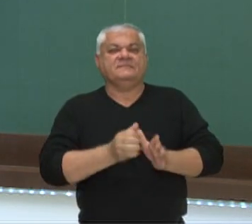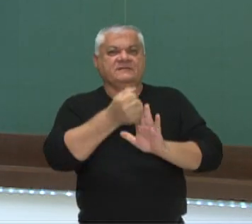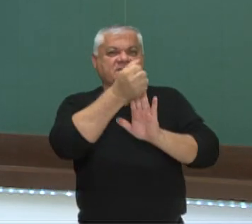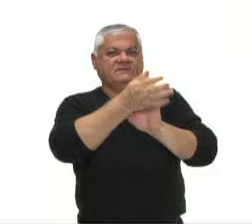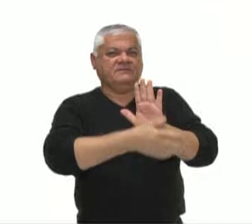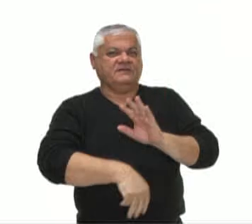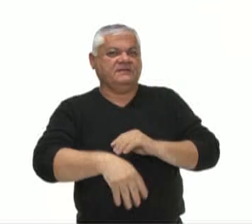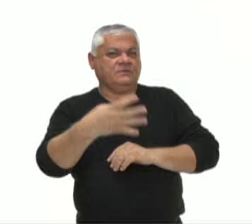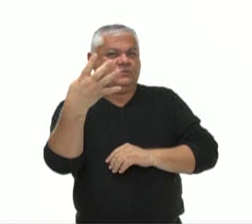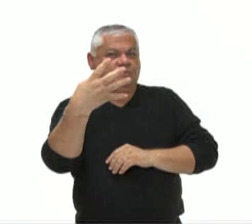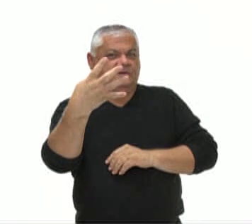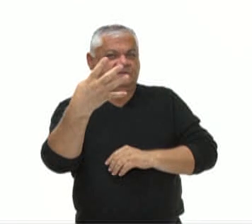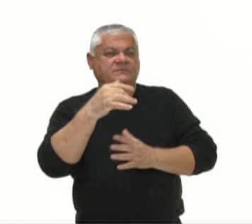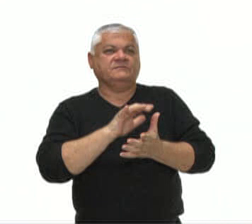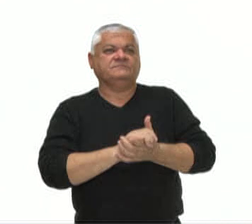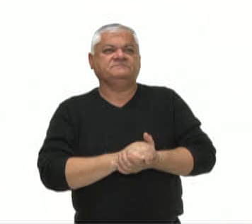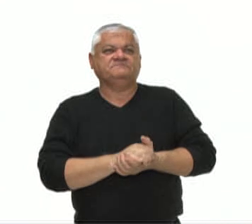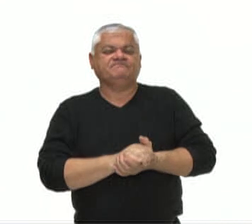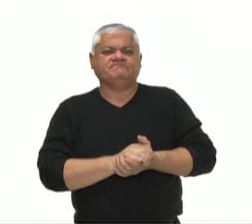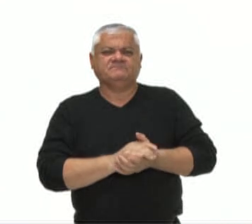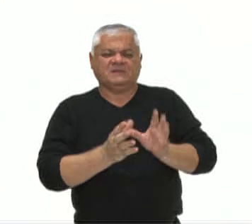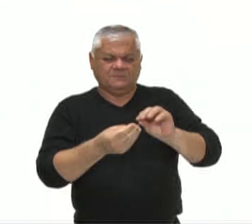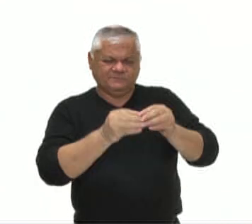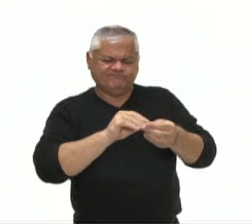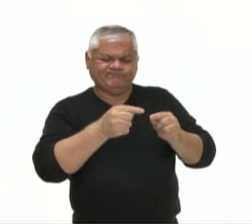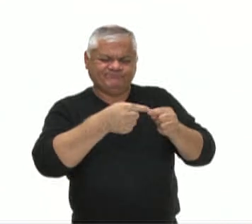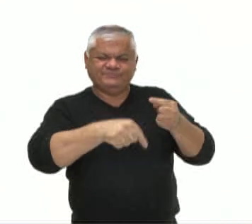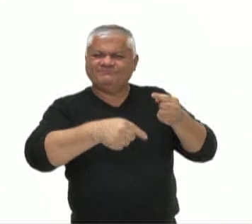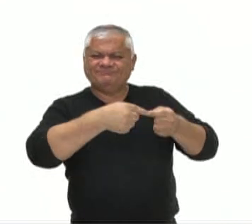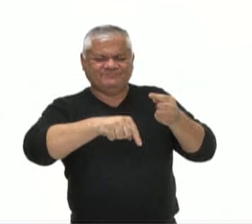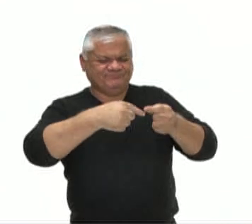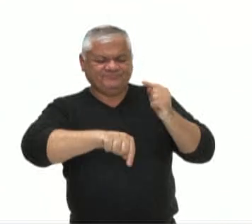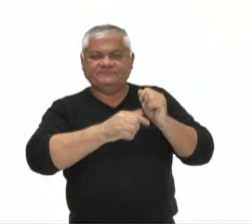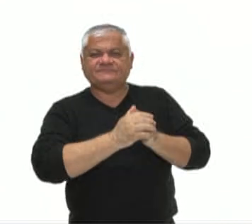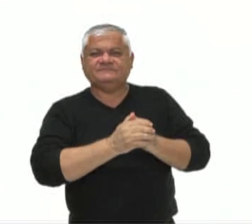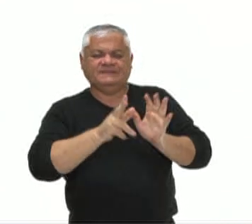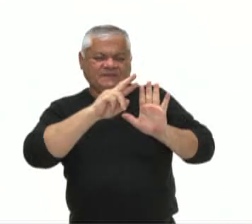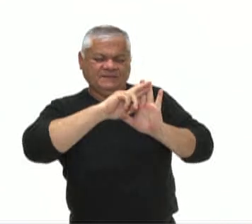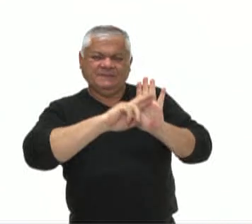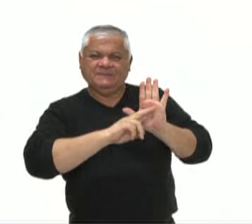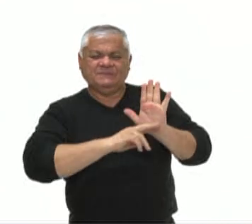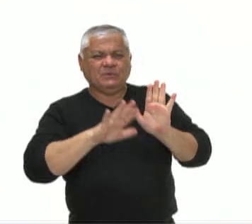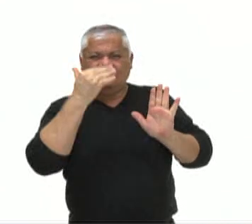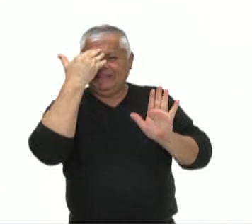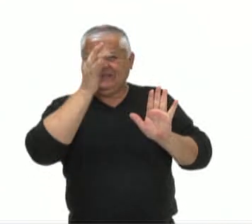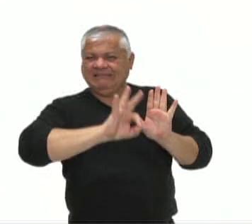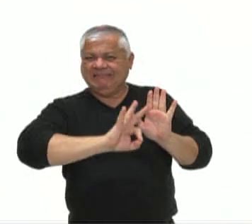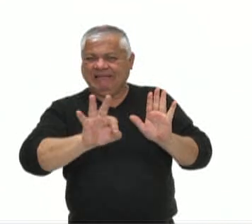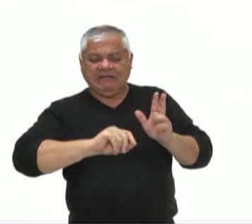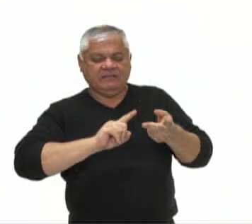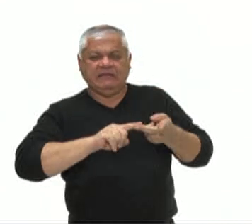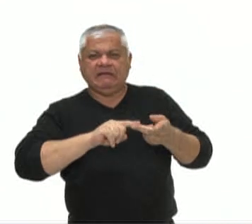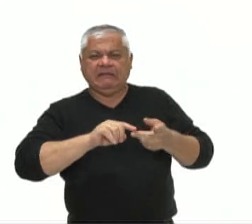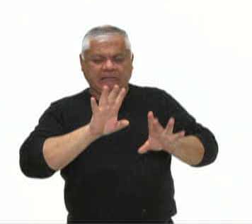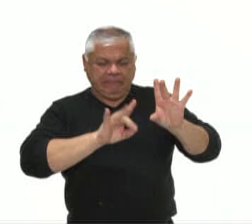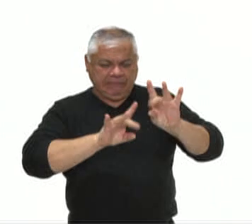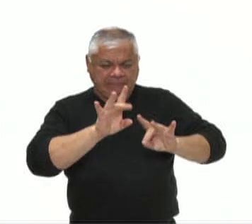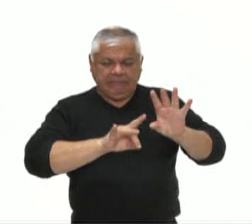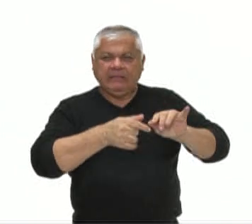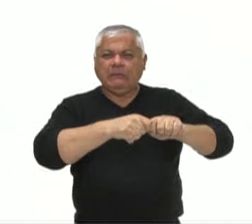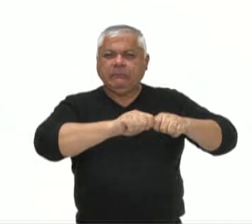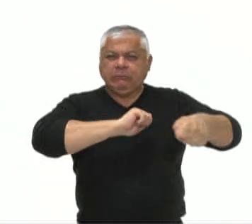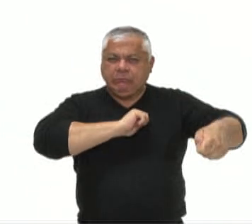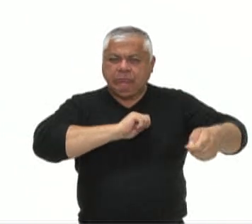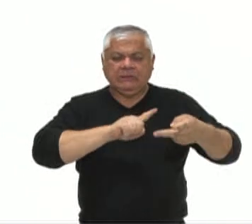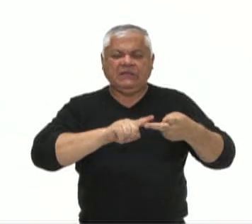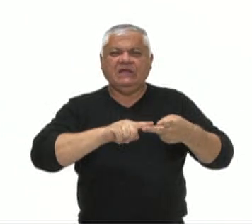Atividade 4. Nada encaixou direito, as instruções estavam incompreensíveis, os decalques rasgaram,